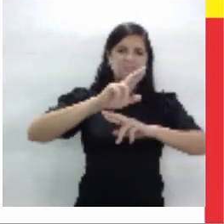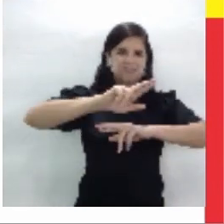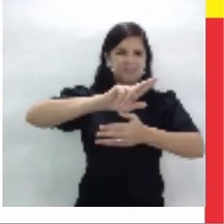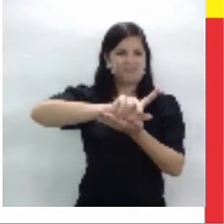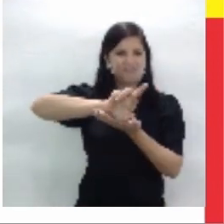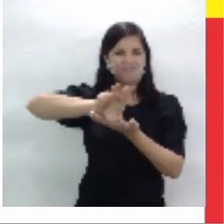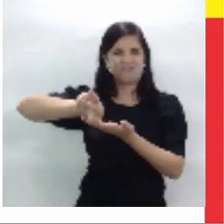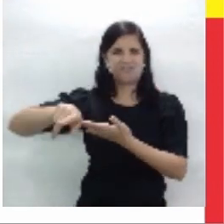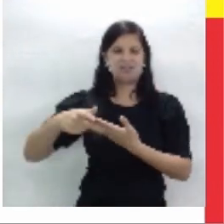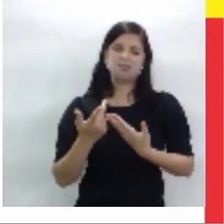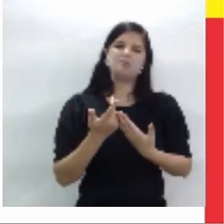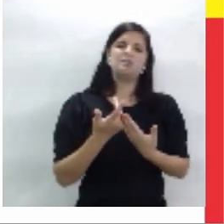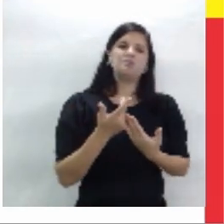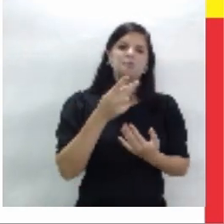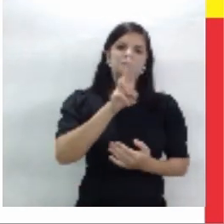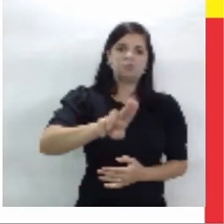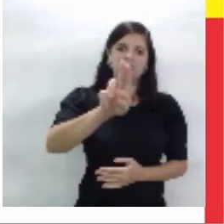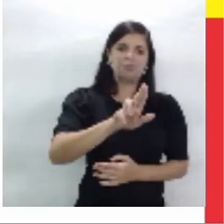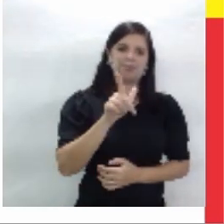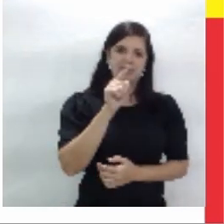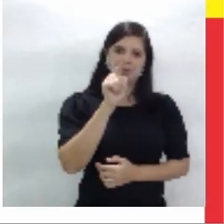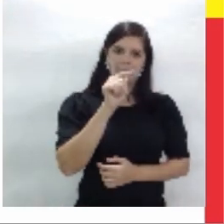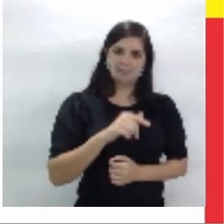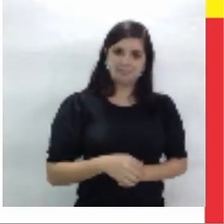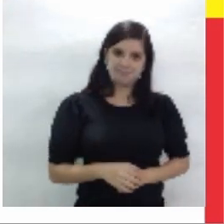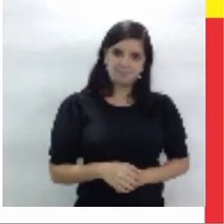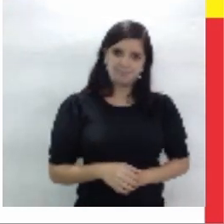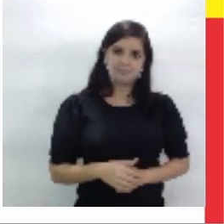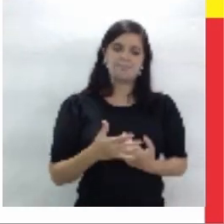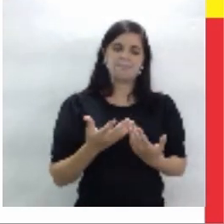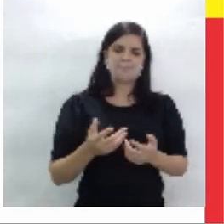formas de se consumir a água. Tá? A